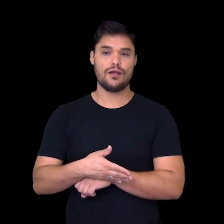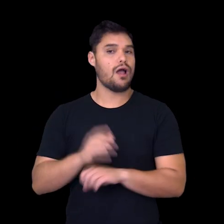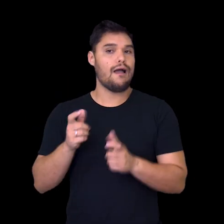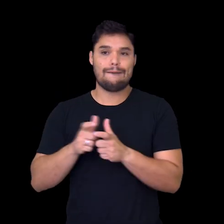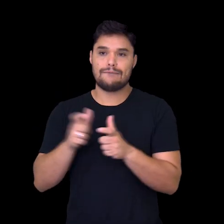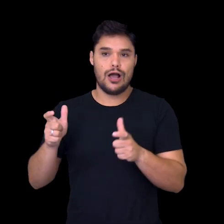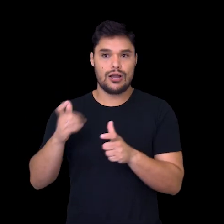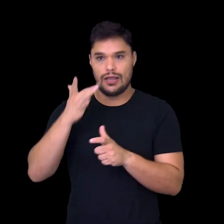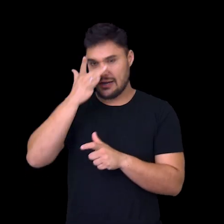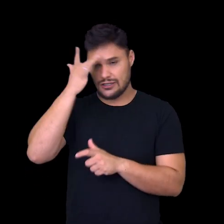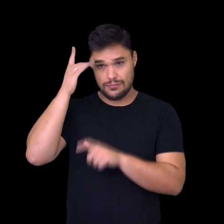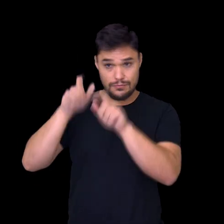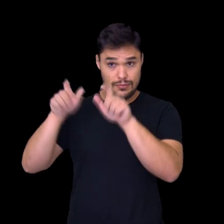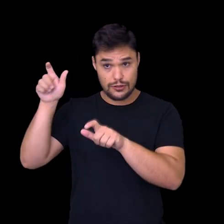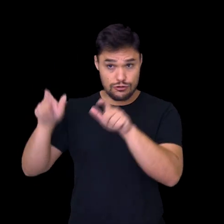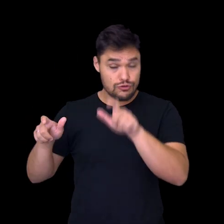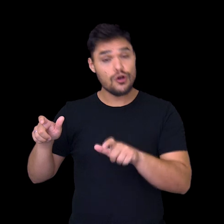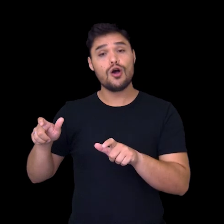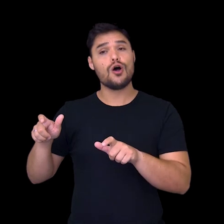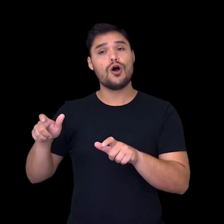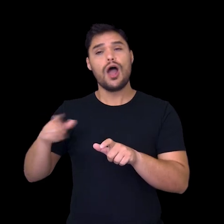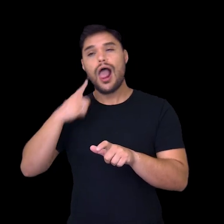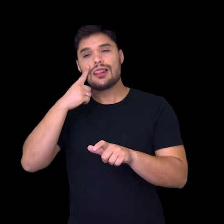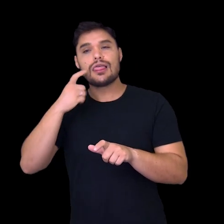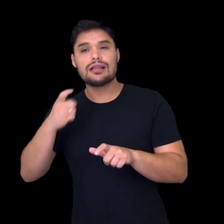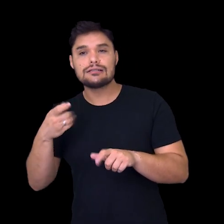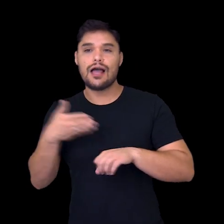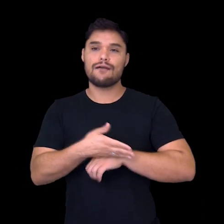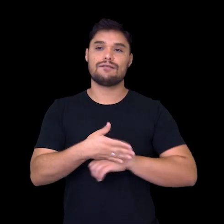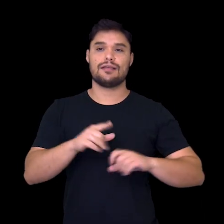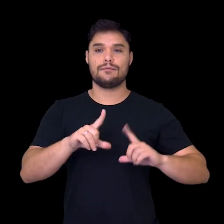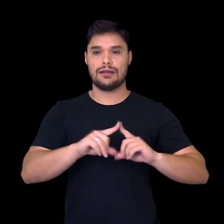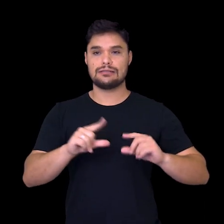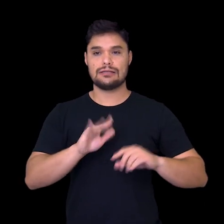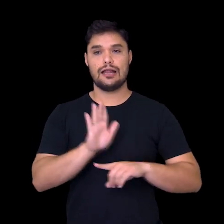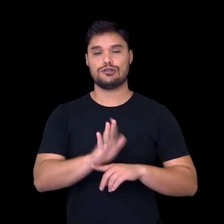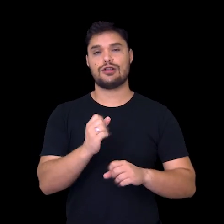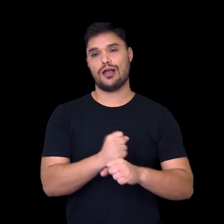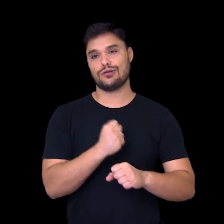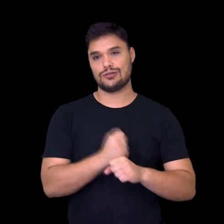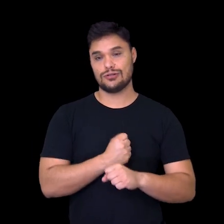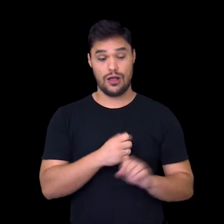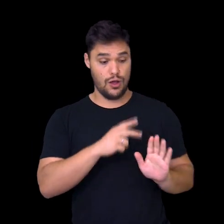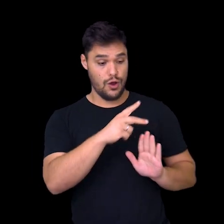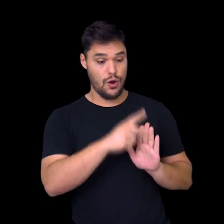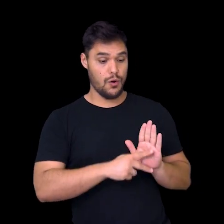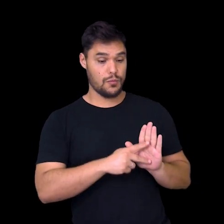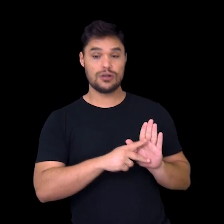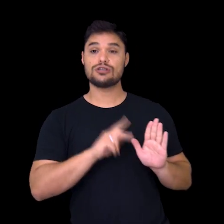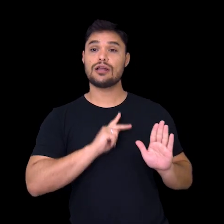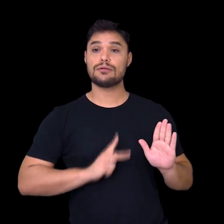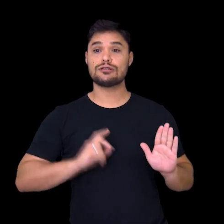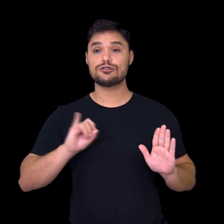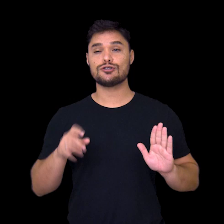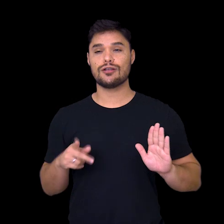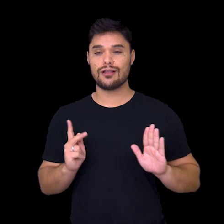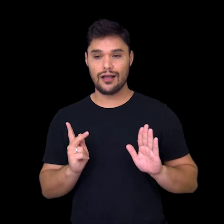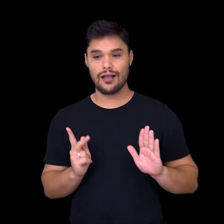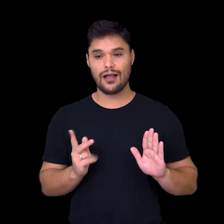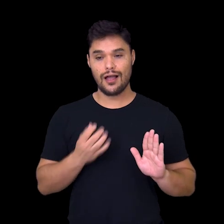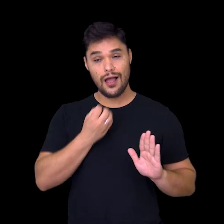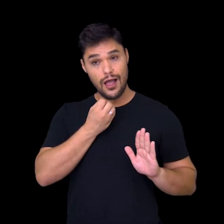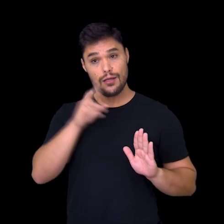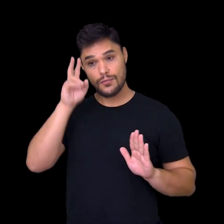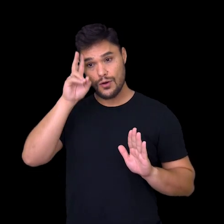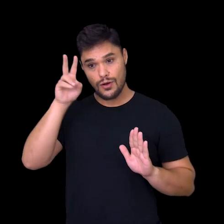vieram, né, o maior número de trabalhadores, pessoas muito interessadas. Eu acho que o projeto de JK, e vale lembrar